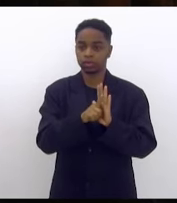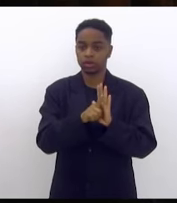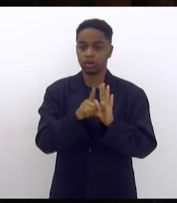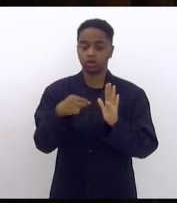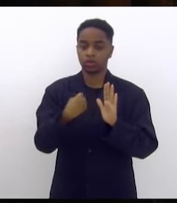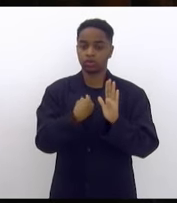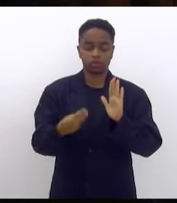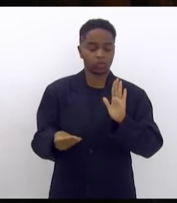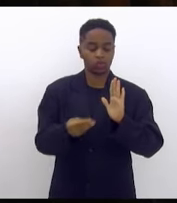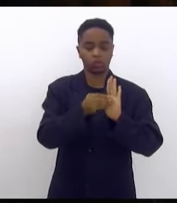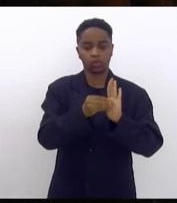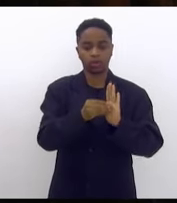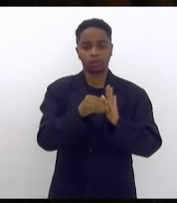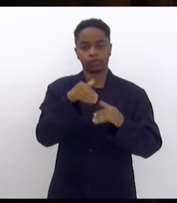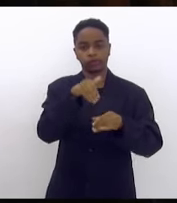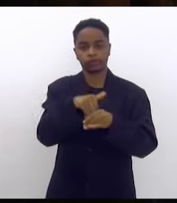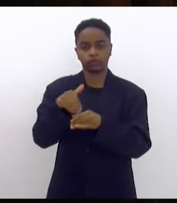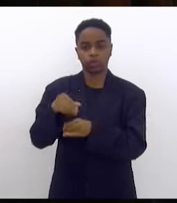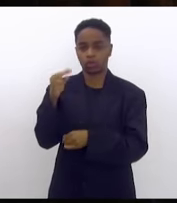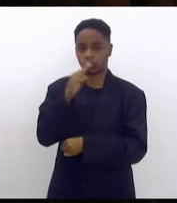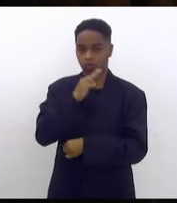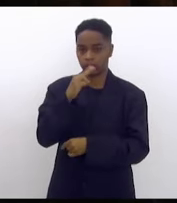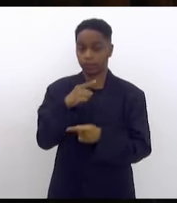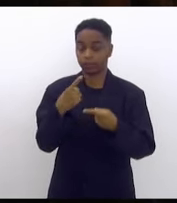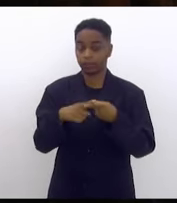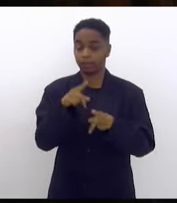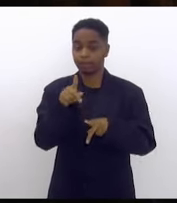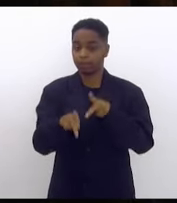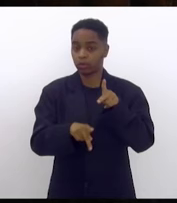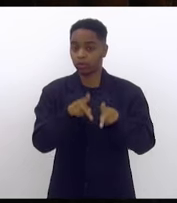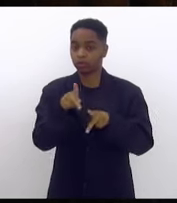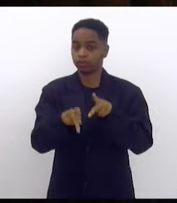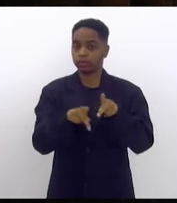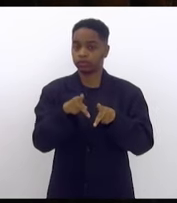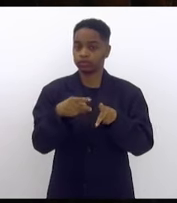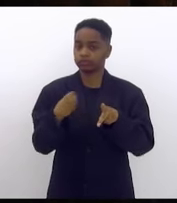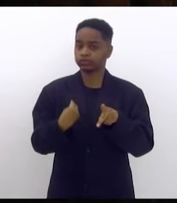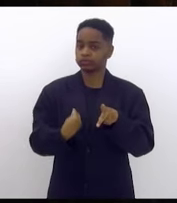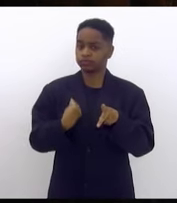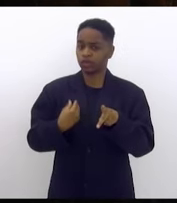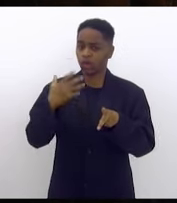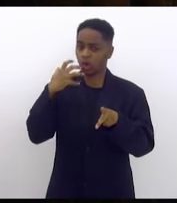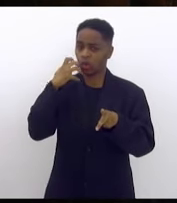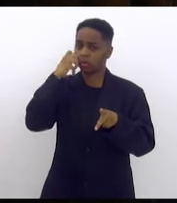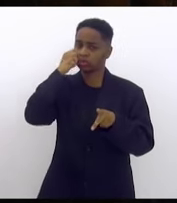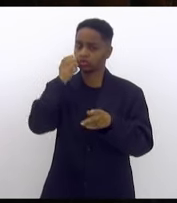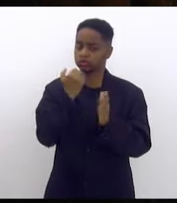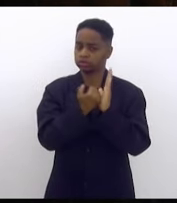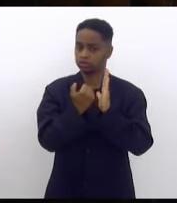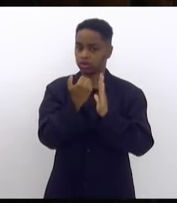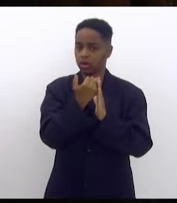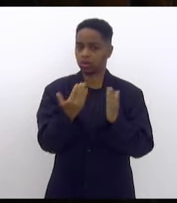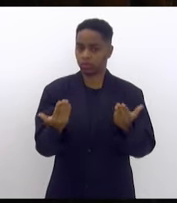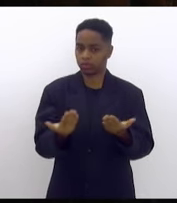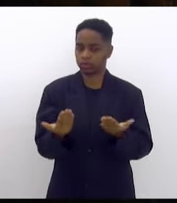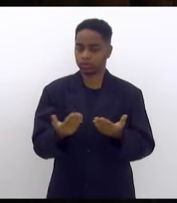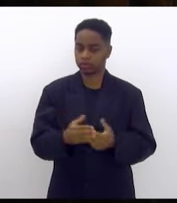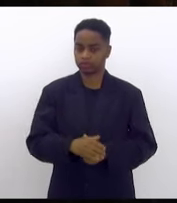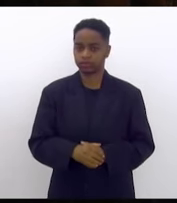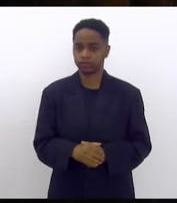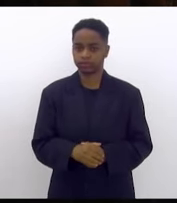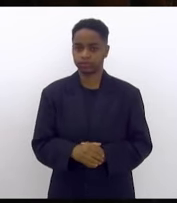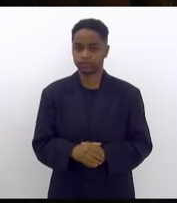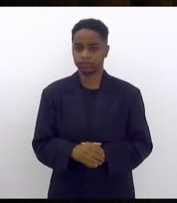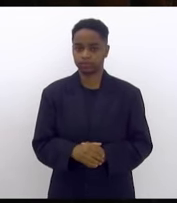na votação. A população está passando um constrangimento grande hoje.